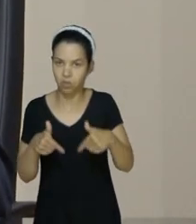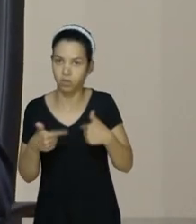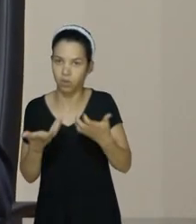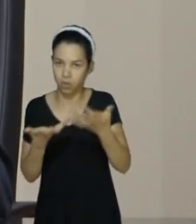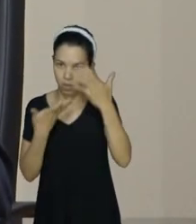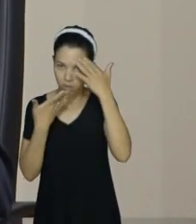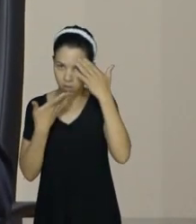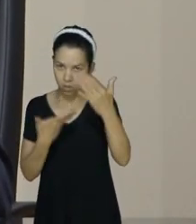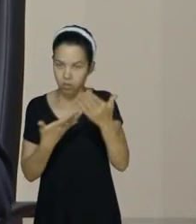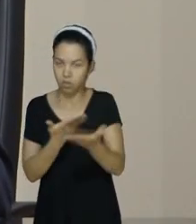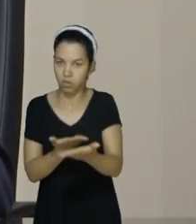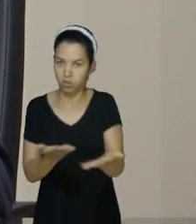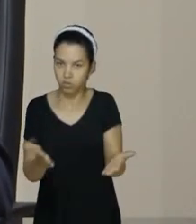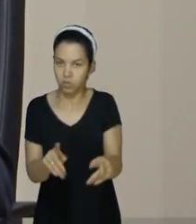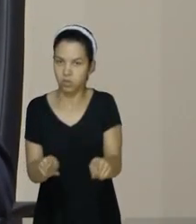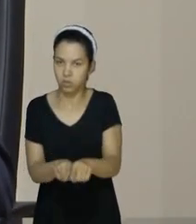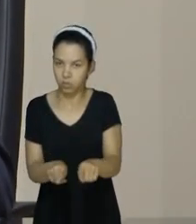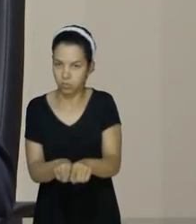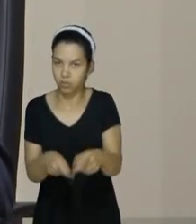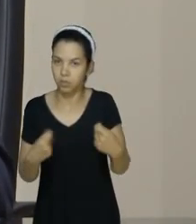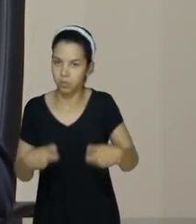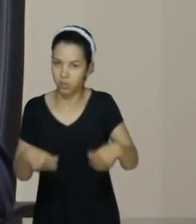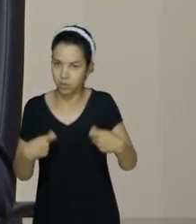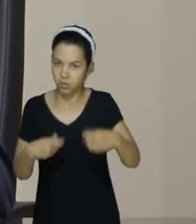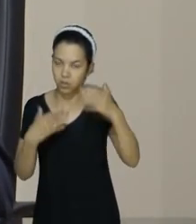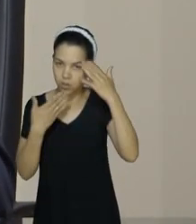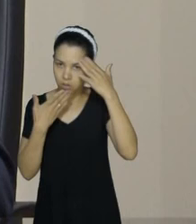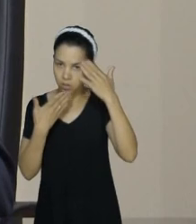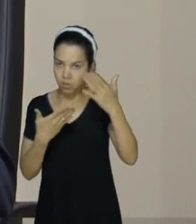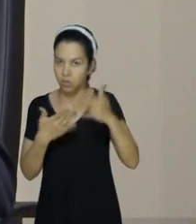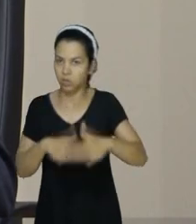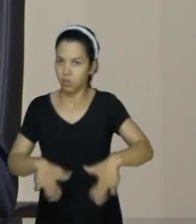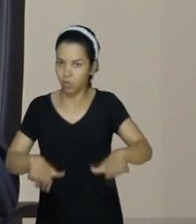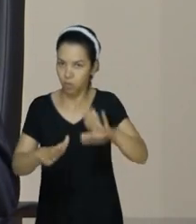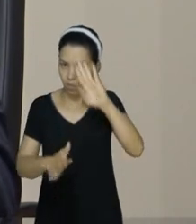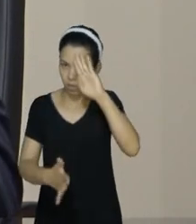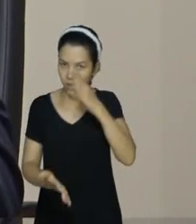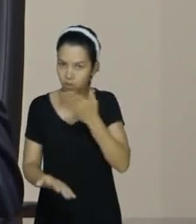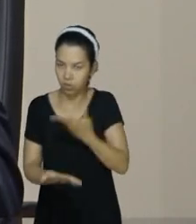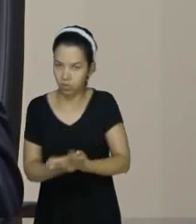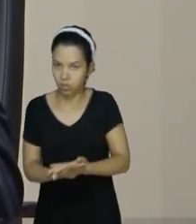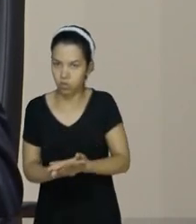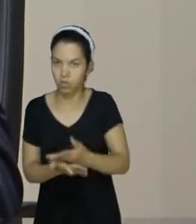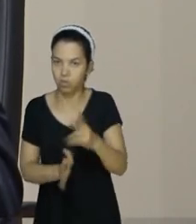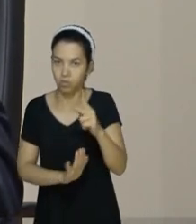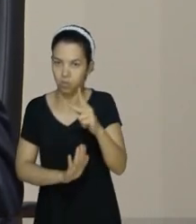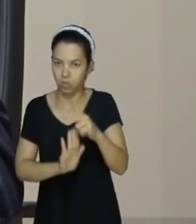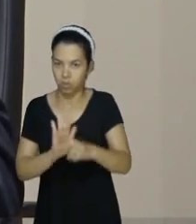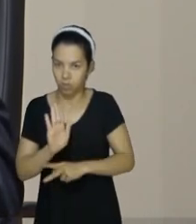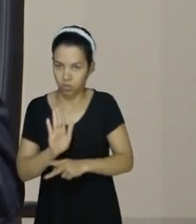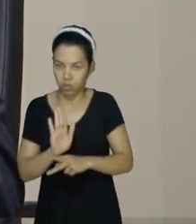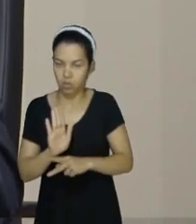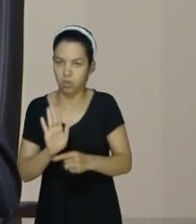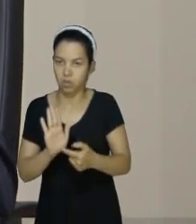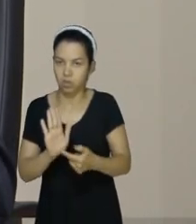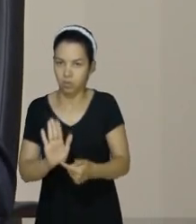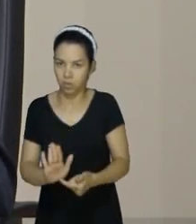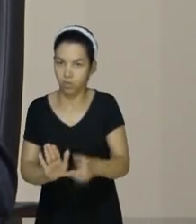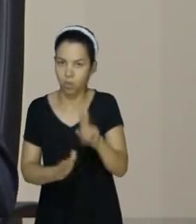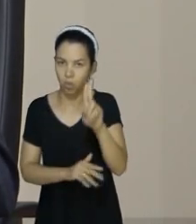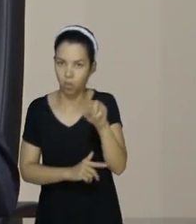a vocês, também precisamos agradecer todos aqueles que acreditaram no nosso projeto quando da apresentação na